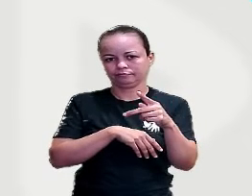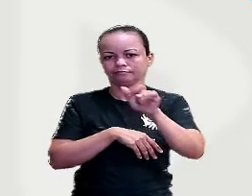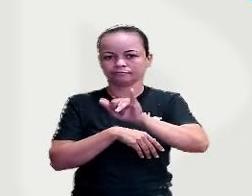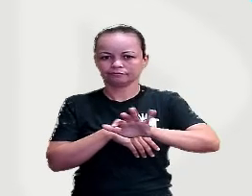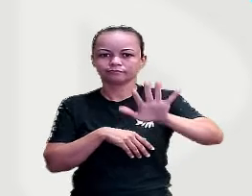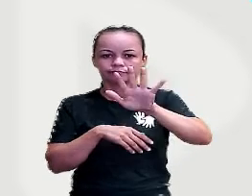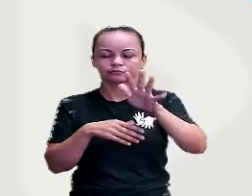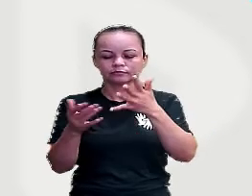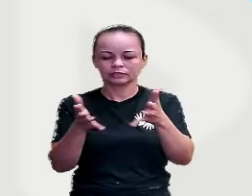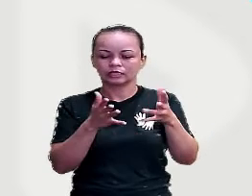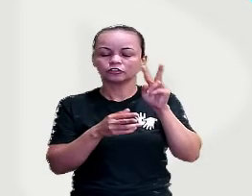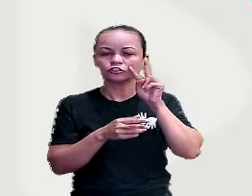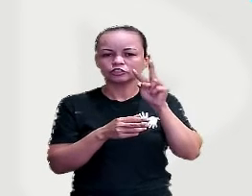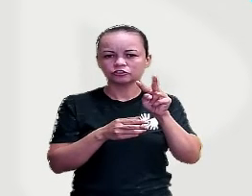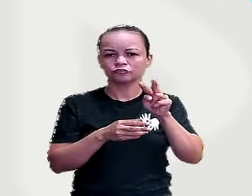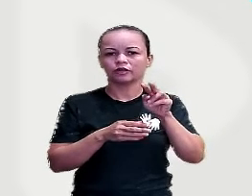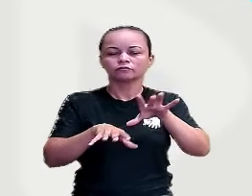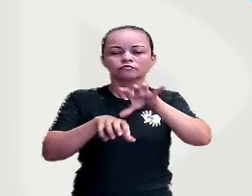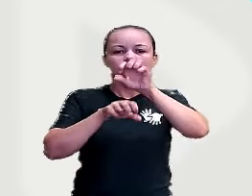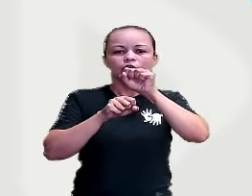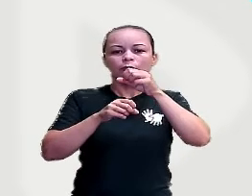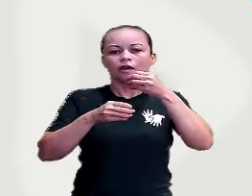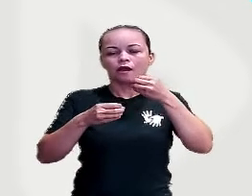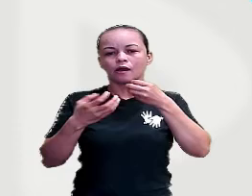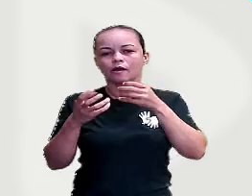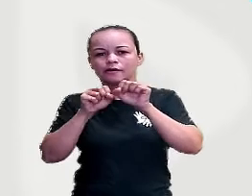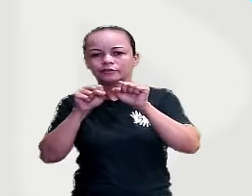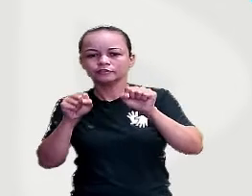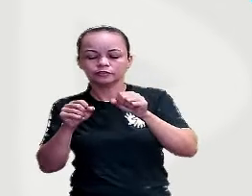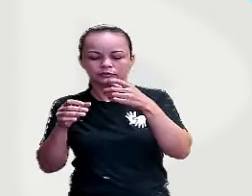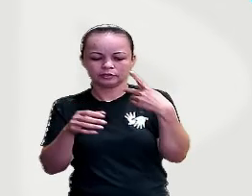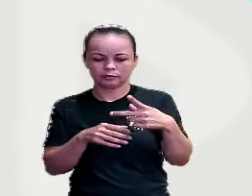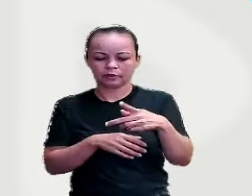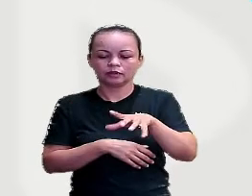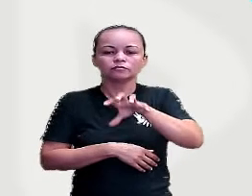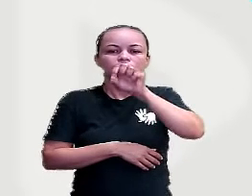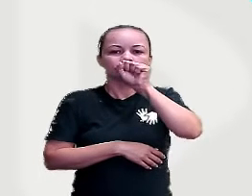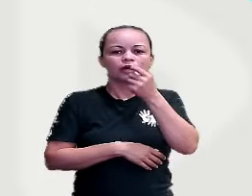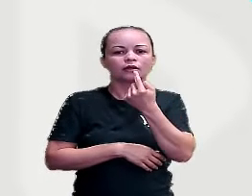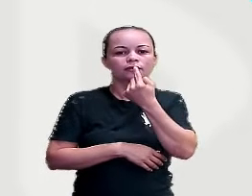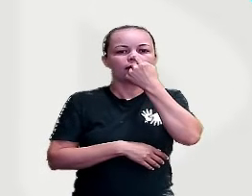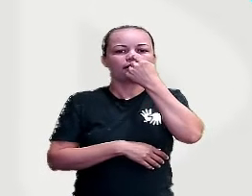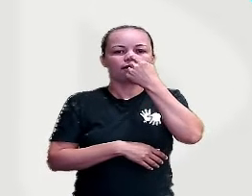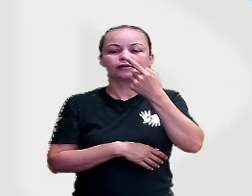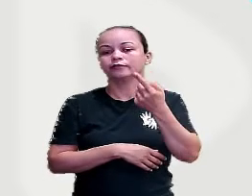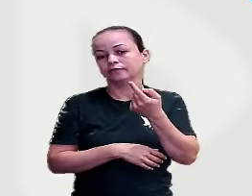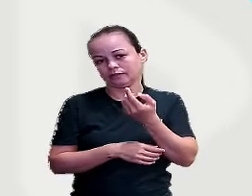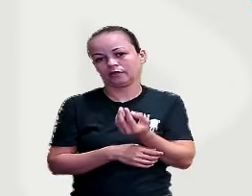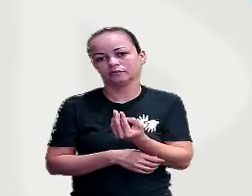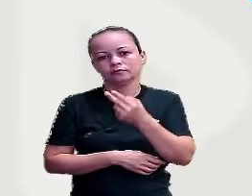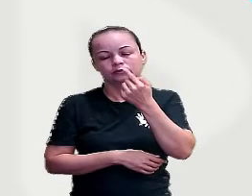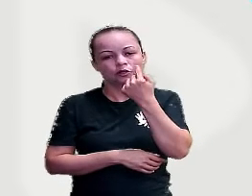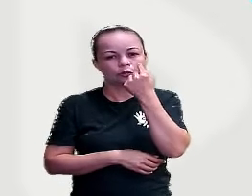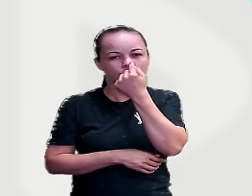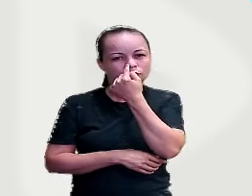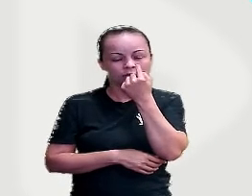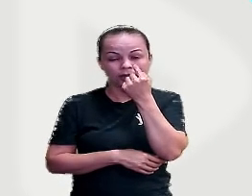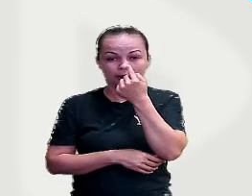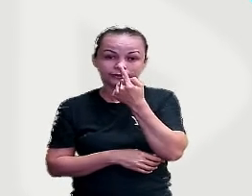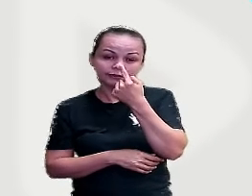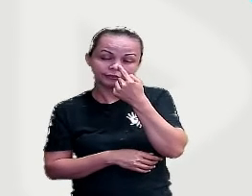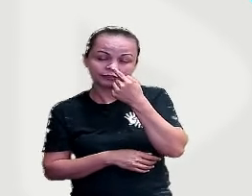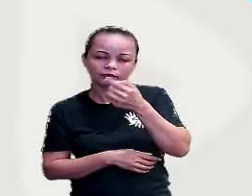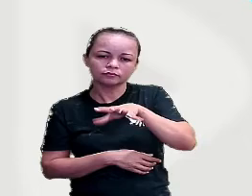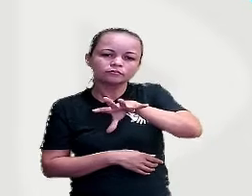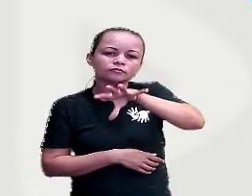ver que o nosso sistema respiratório, ele é composto inicialmente aí pela narina, Nós temos a narina, que nada mais é do que o nosso